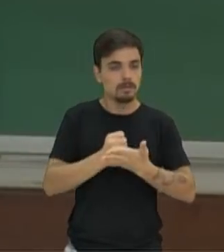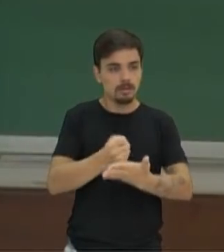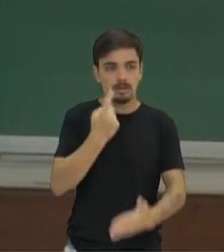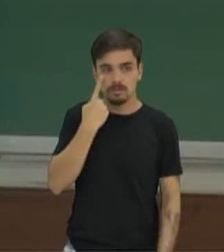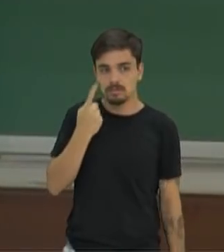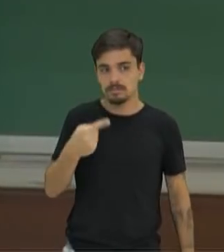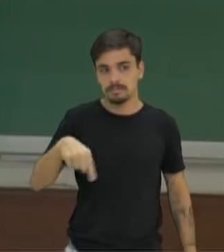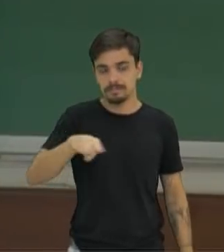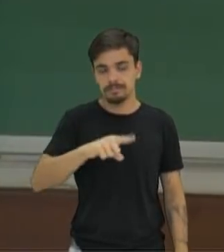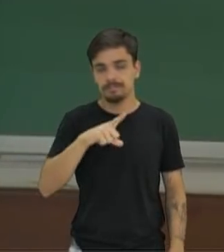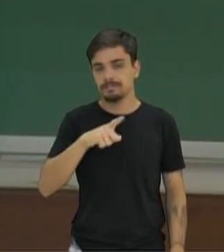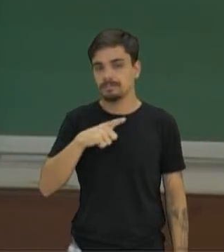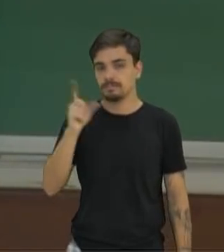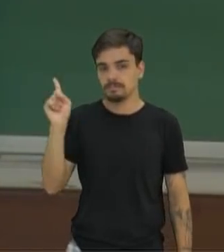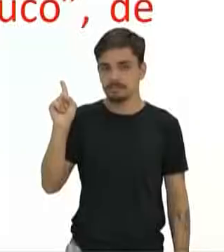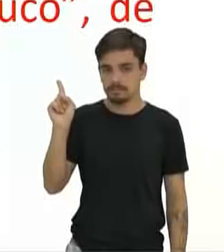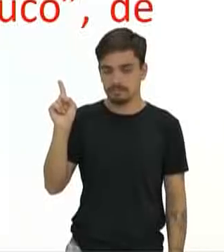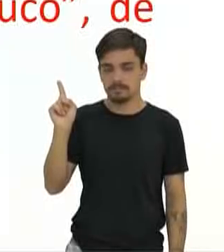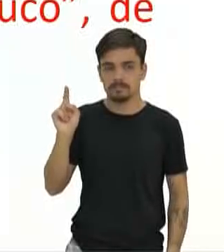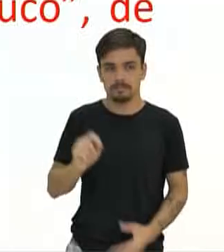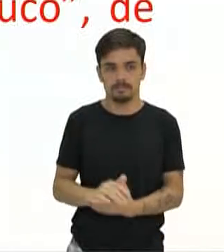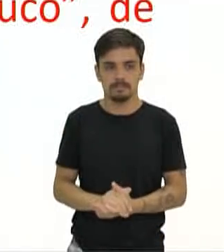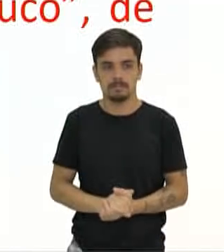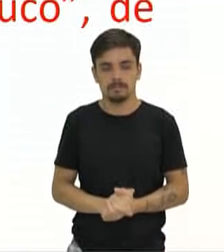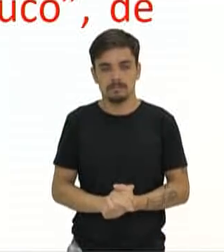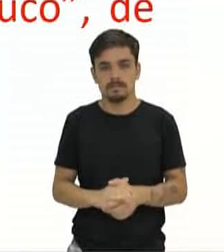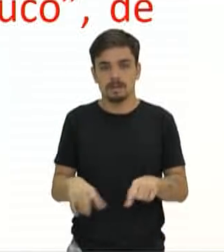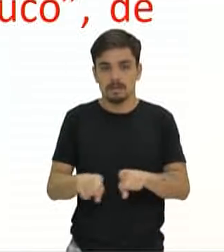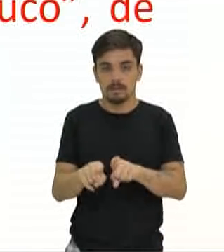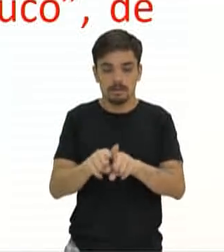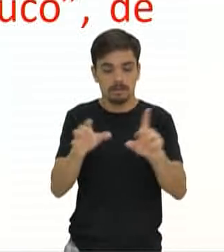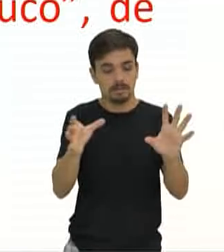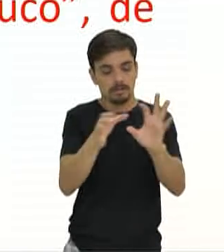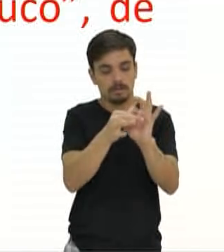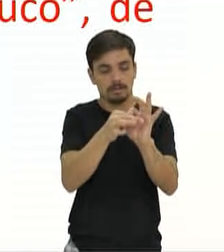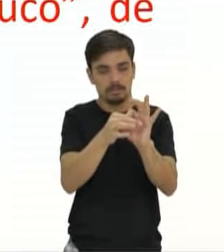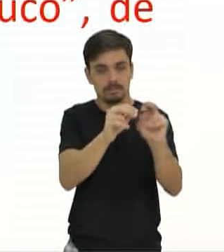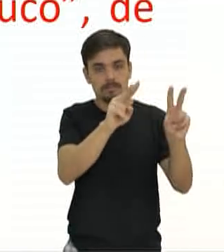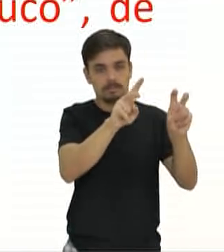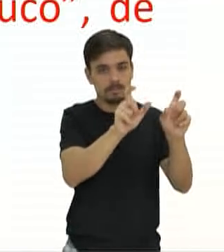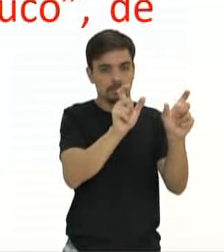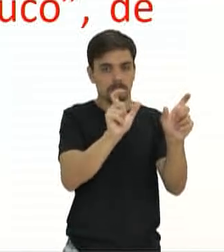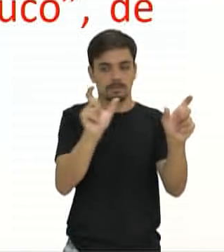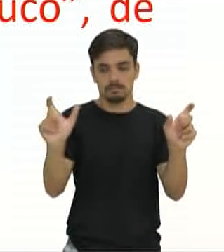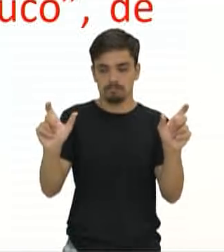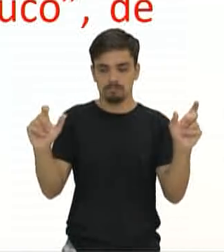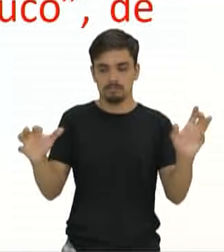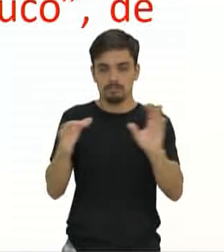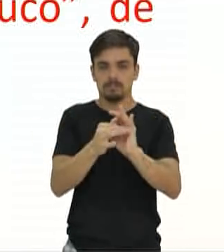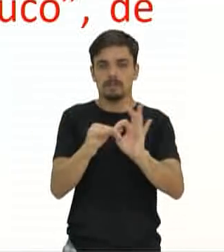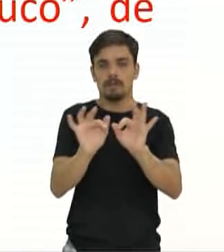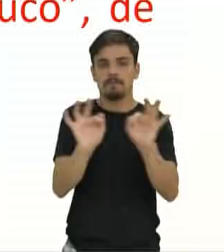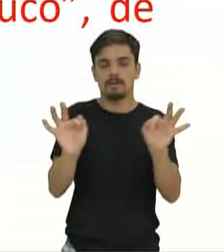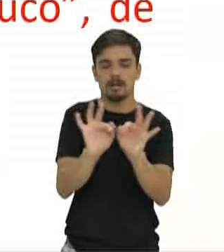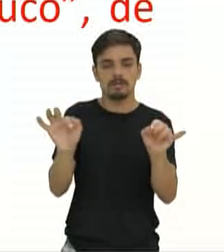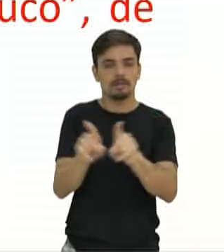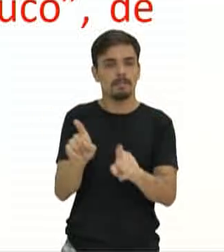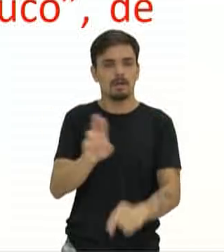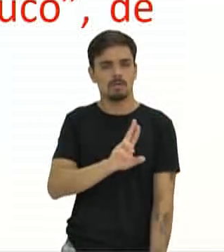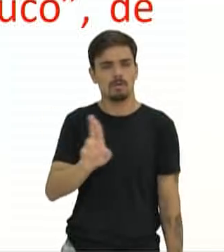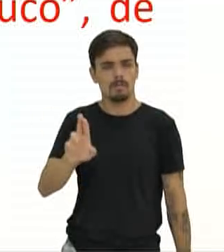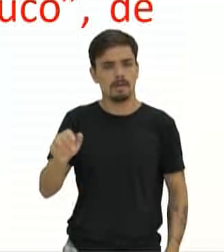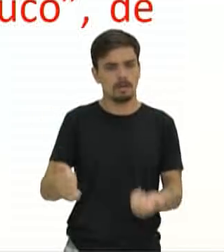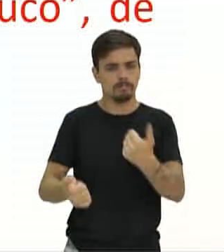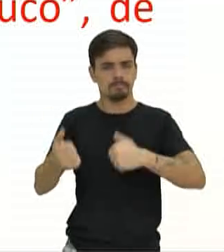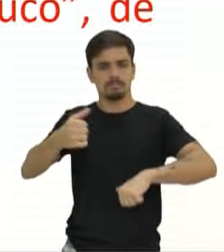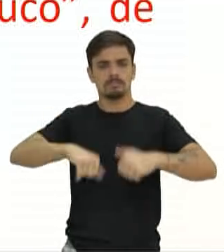seguinte coisa. Os termos são utilizados para conectar uma frase a outra. São chamados de